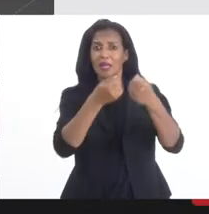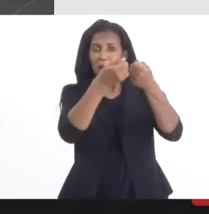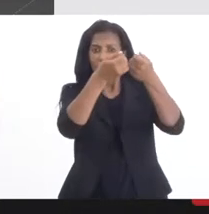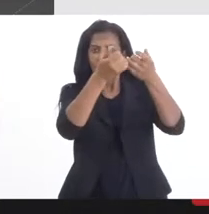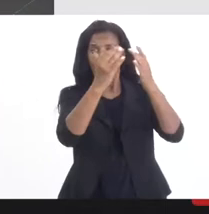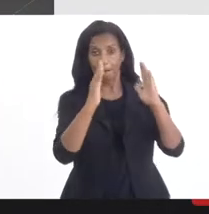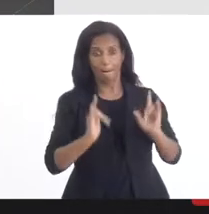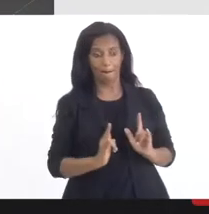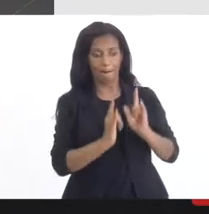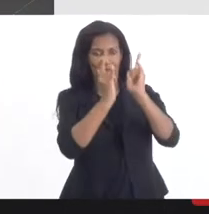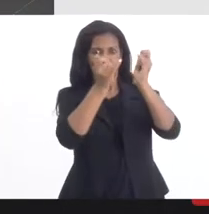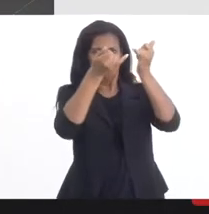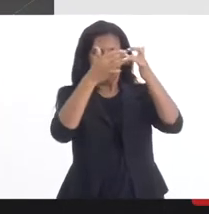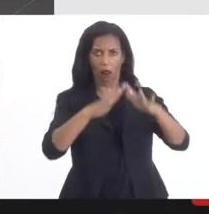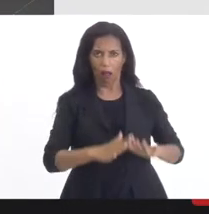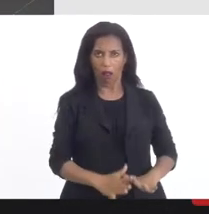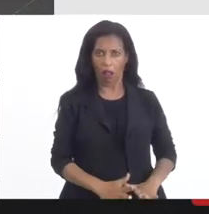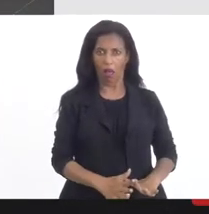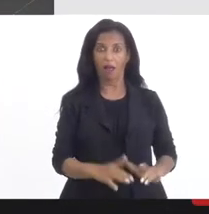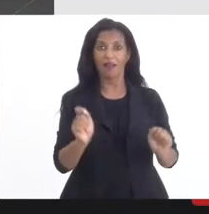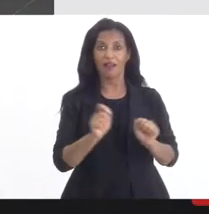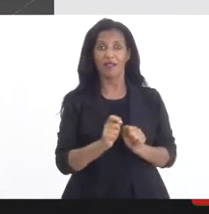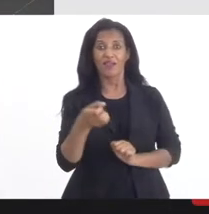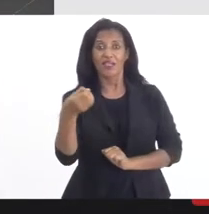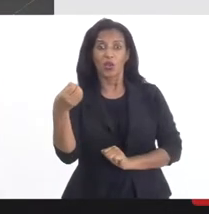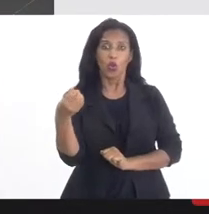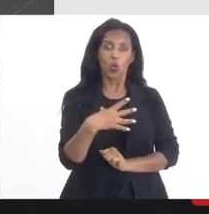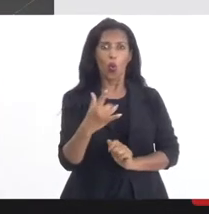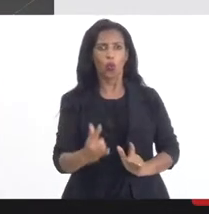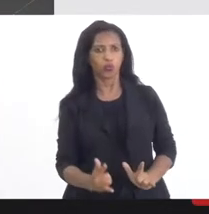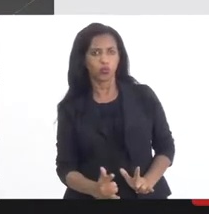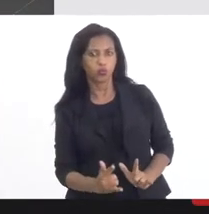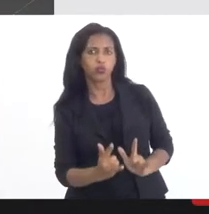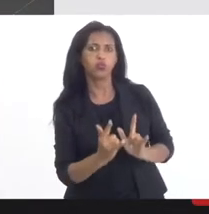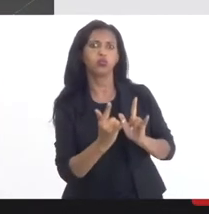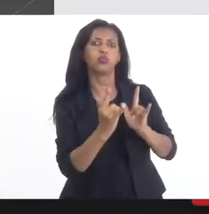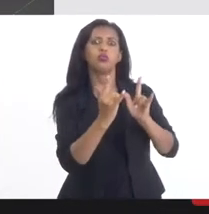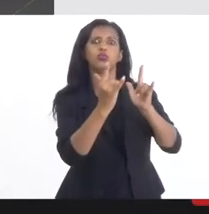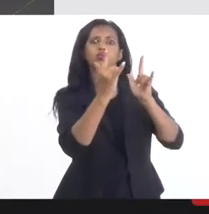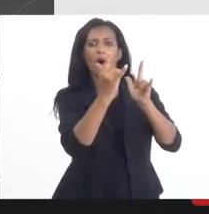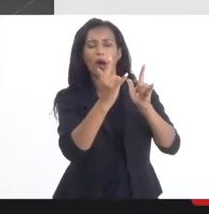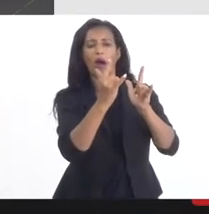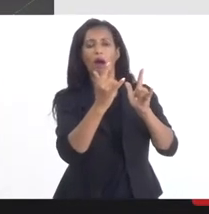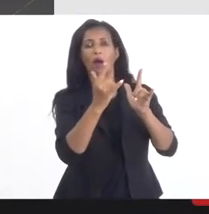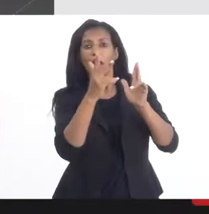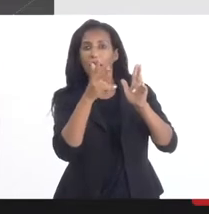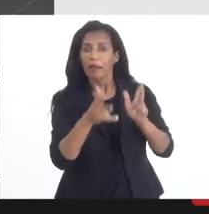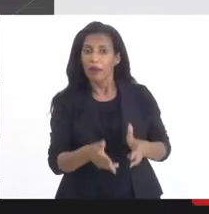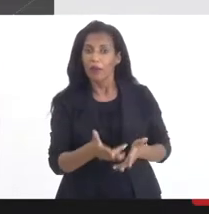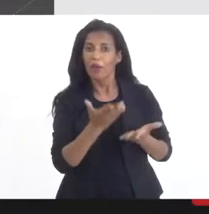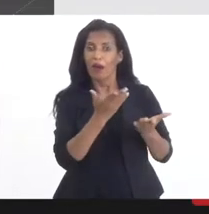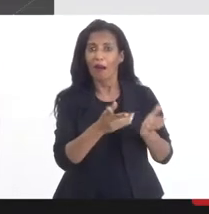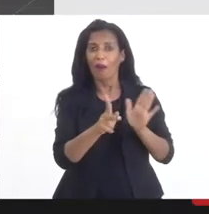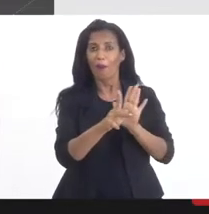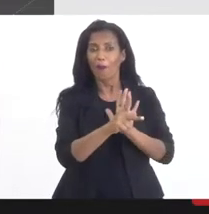o prédio e construir novos prédios de maior altura, como é, por exemplo, os da Moacir Bastos.